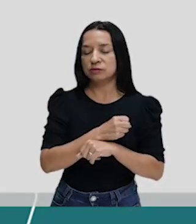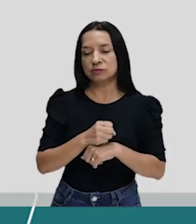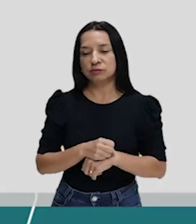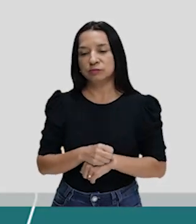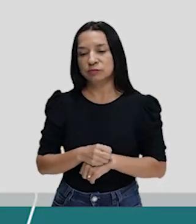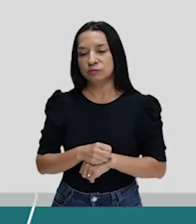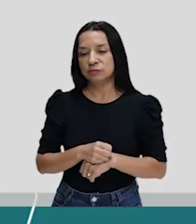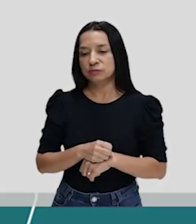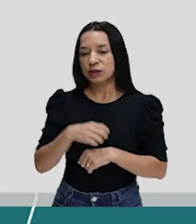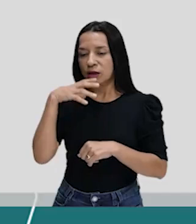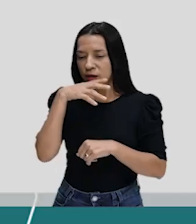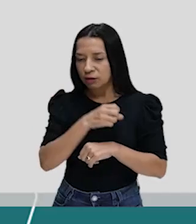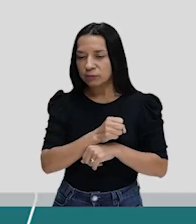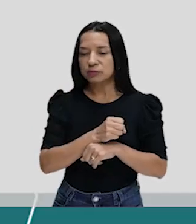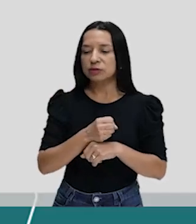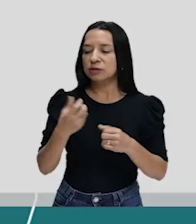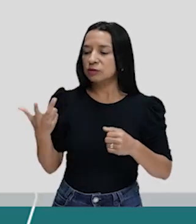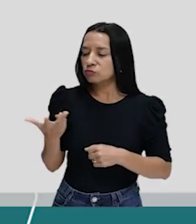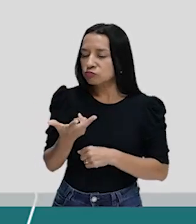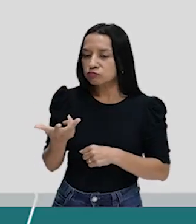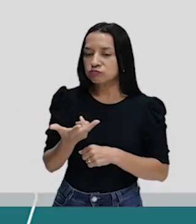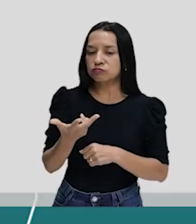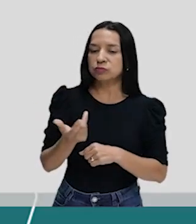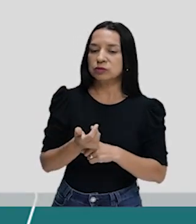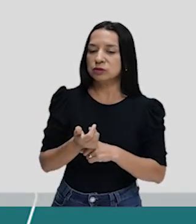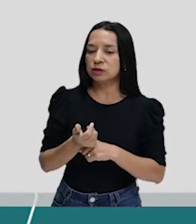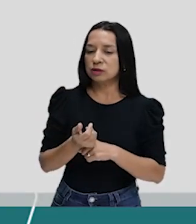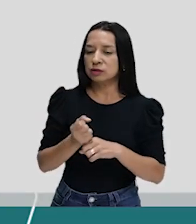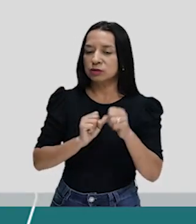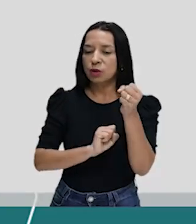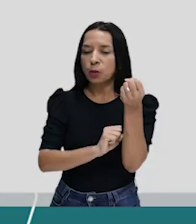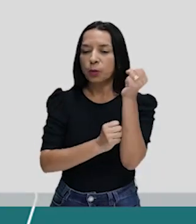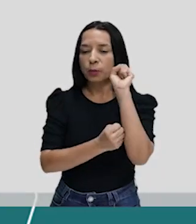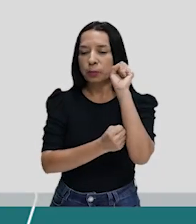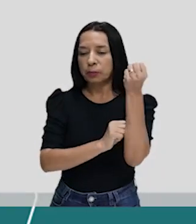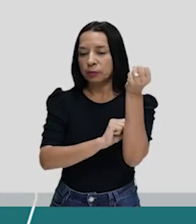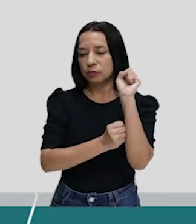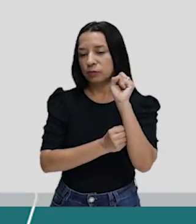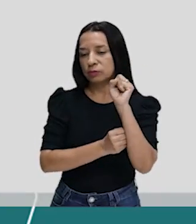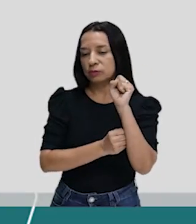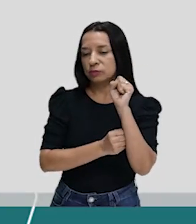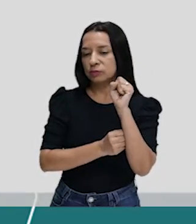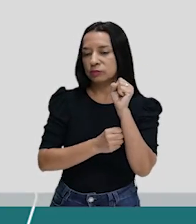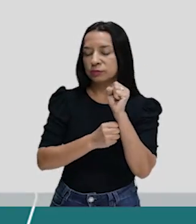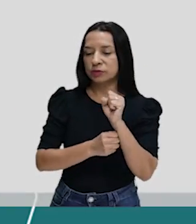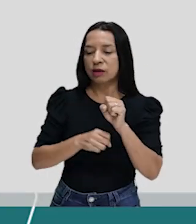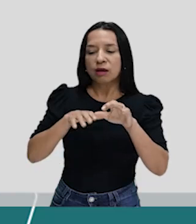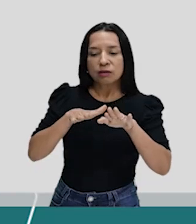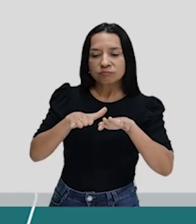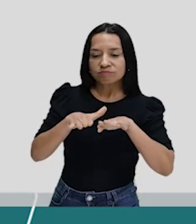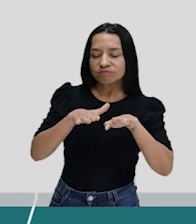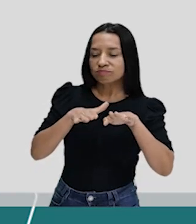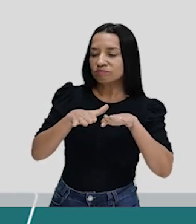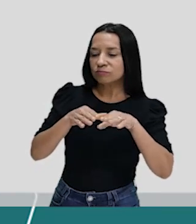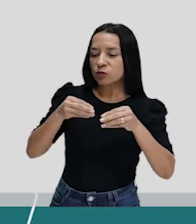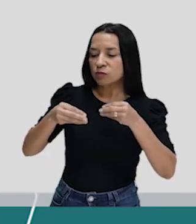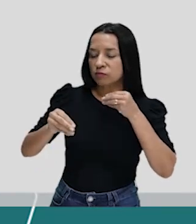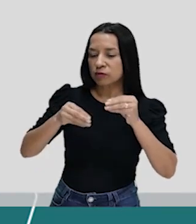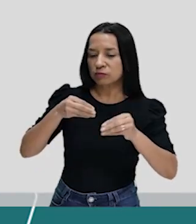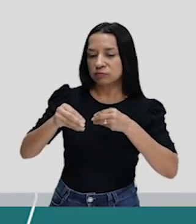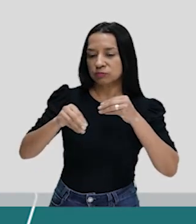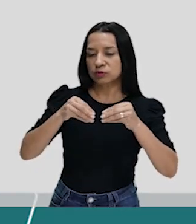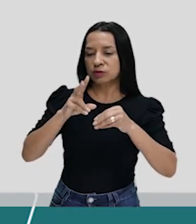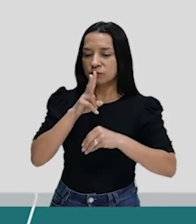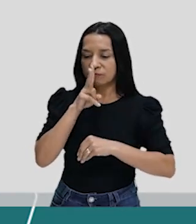agilidade, coordenação motora, equilíbrio, flexibilidade,